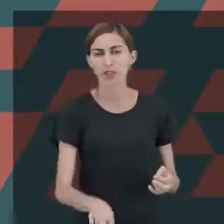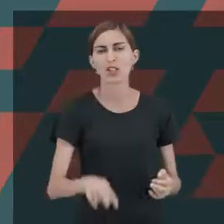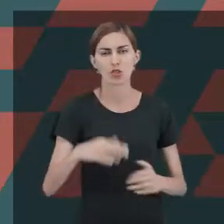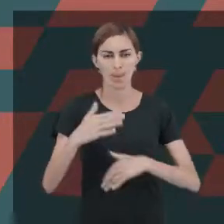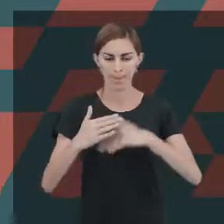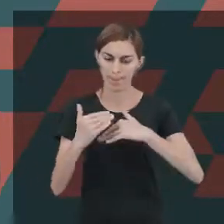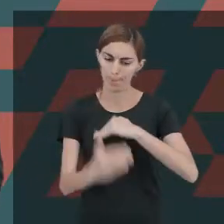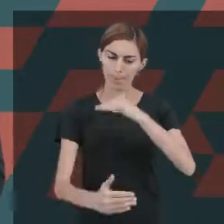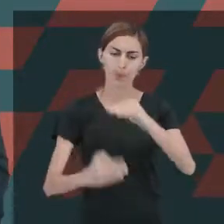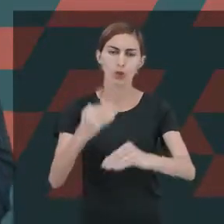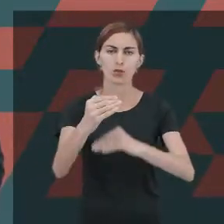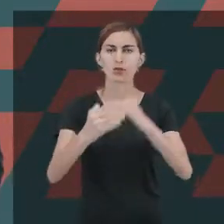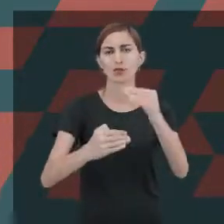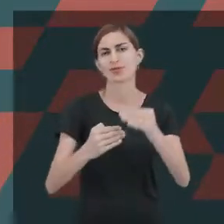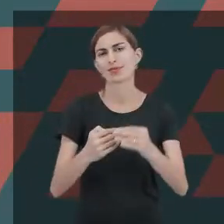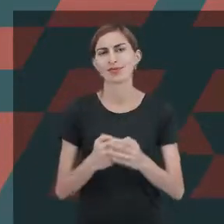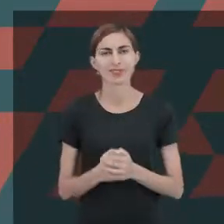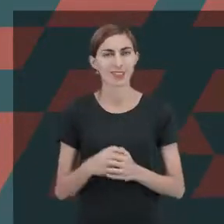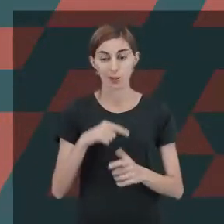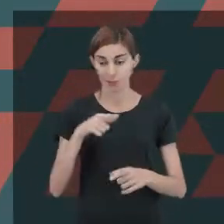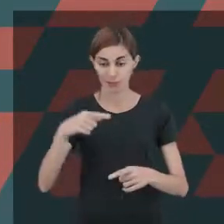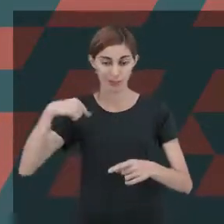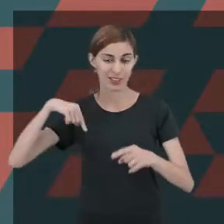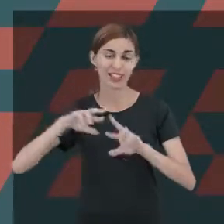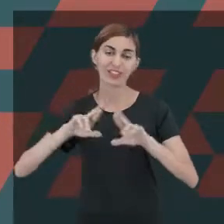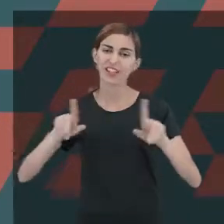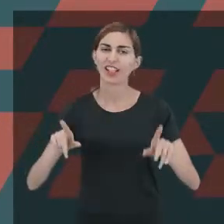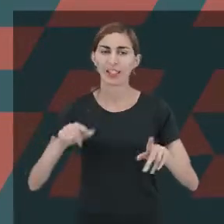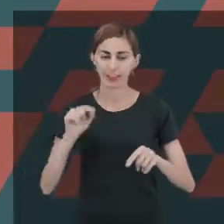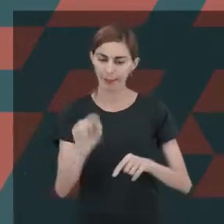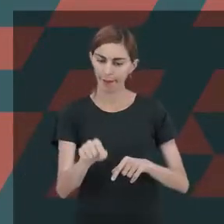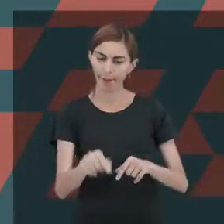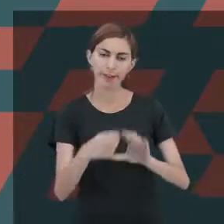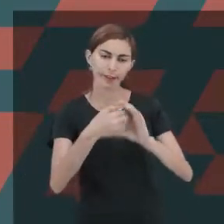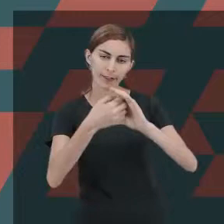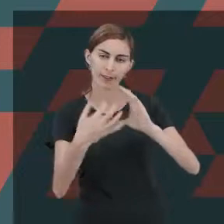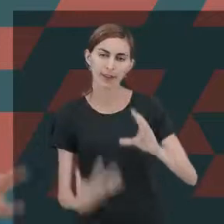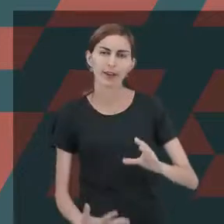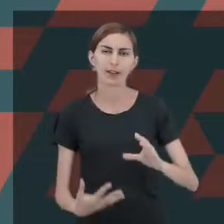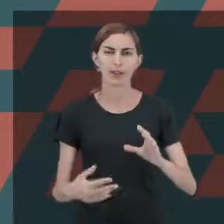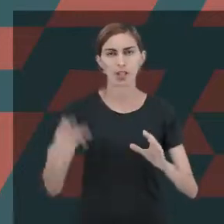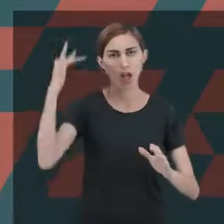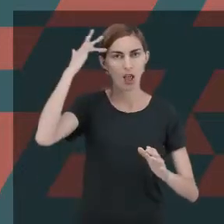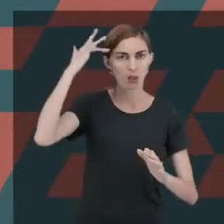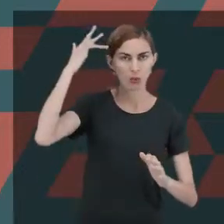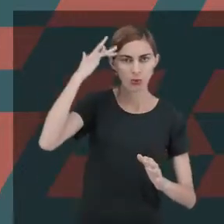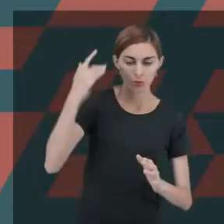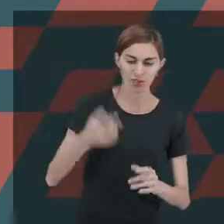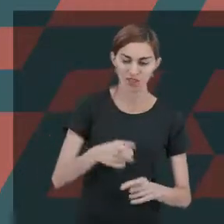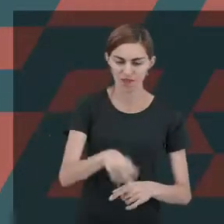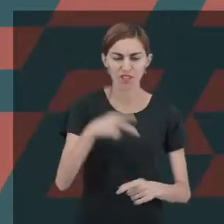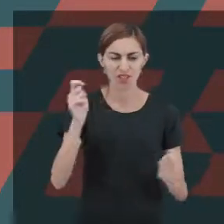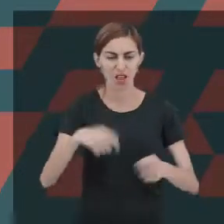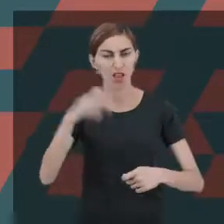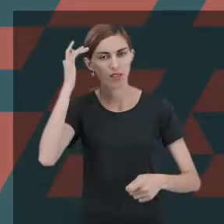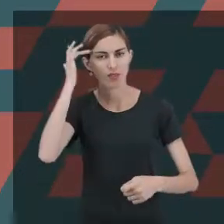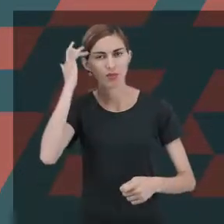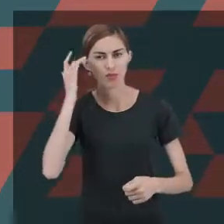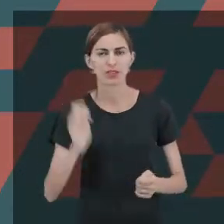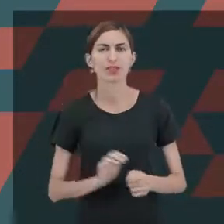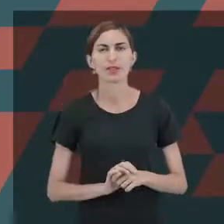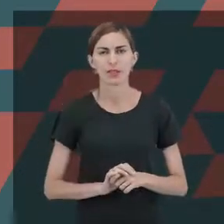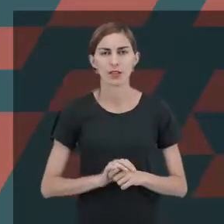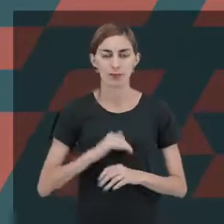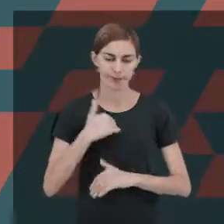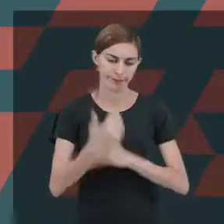como um processo de desenvolvimento. Pelo contrário, ela tinha características adultas atribuídas a ela e,